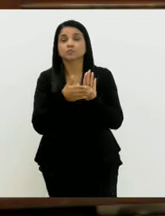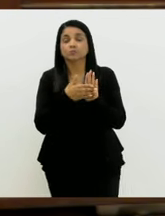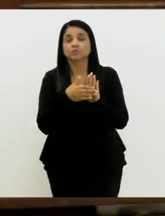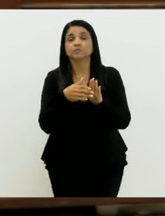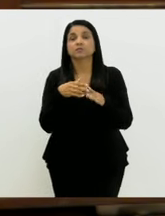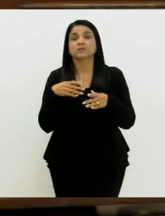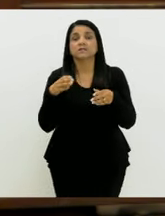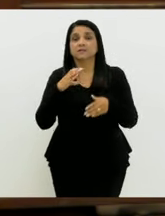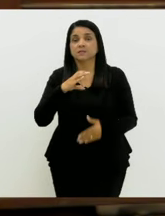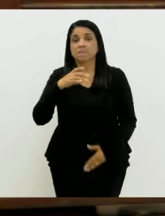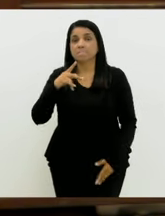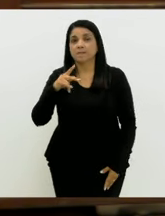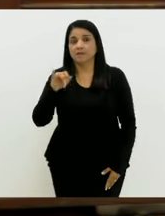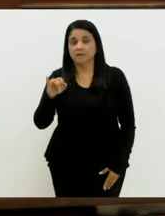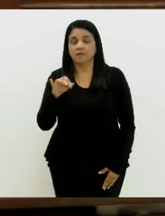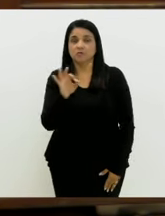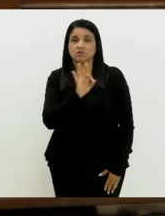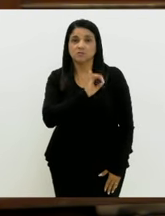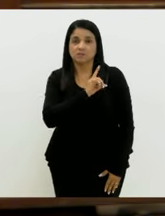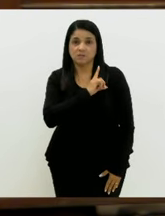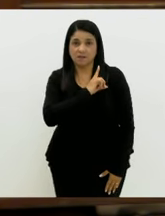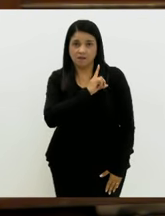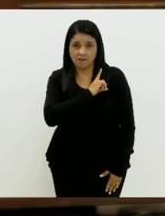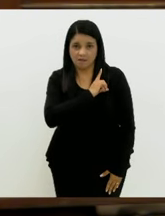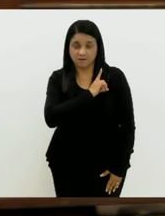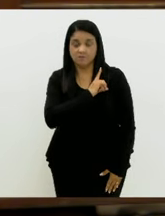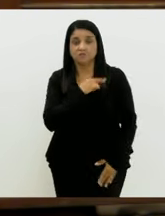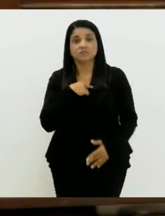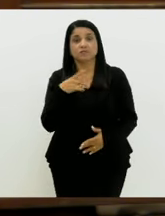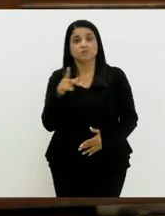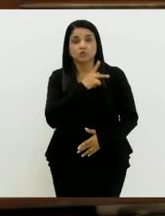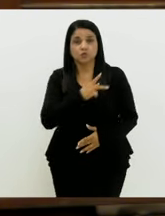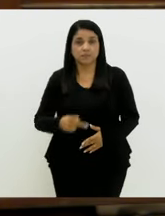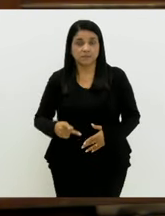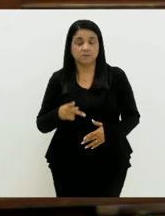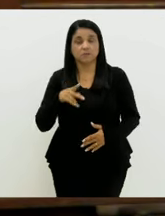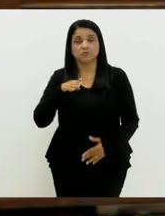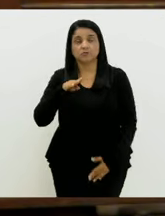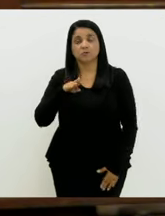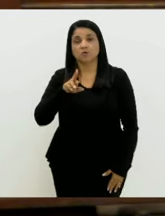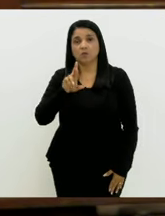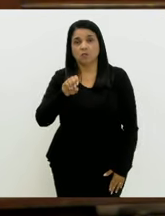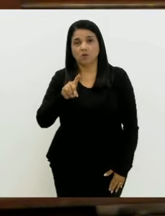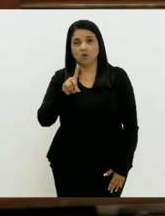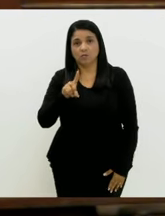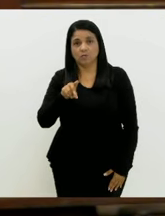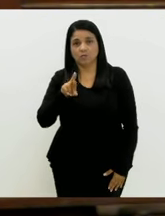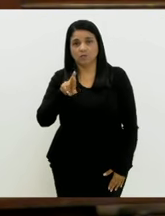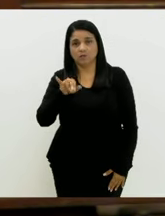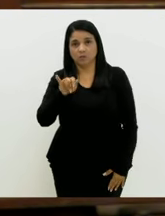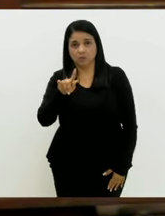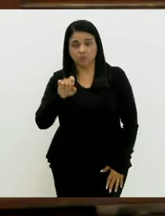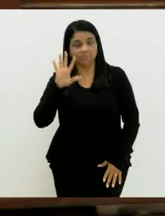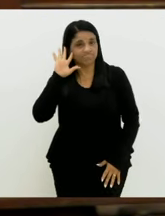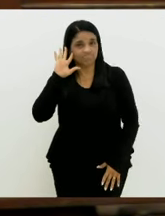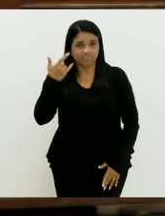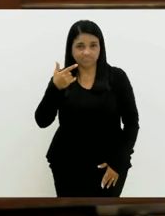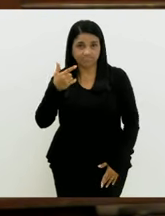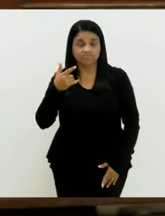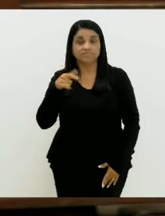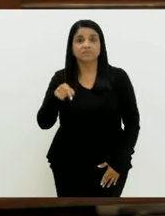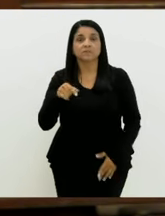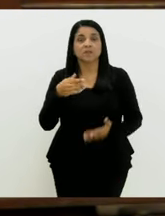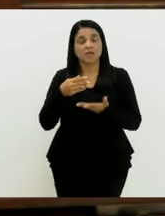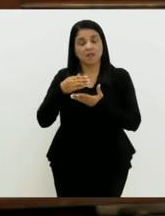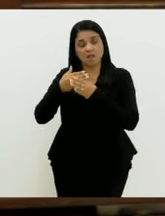Delegados, e para o presidente Rodrigo Bacelar, que a gente tome uma decisão nessa casa aqui de enviar para a ANEEL